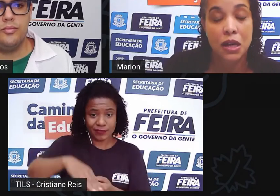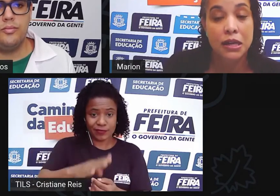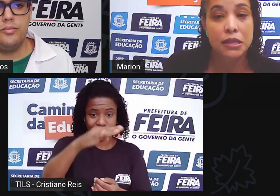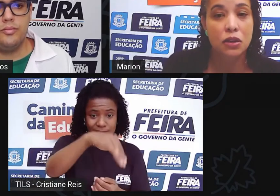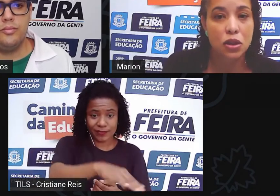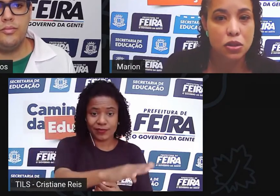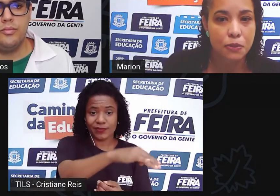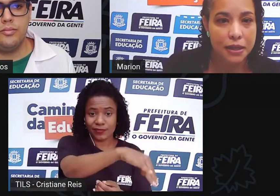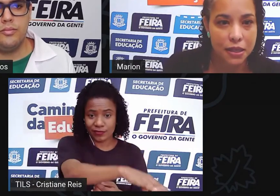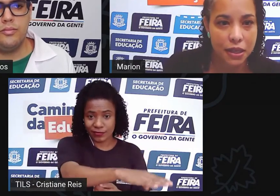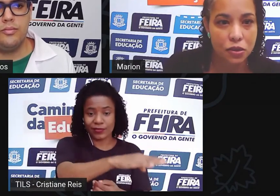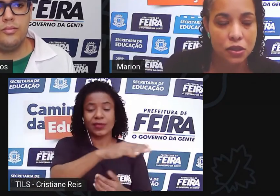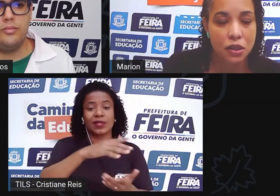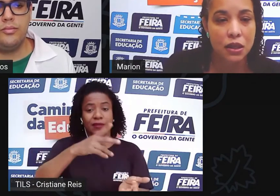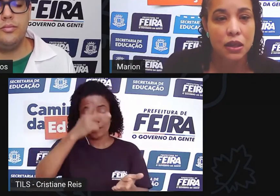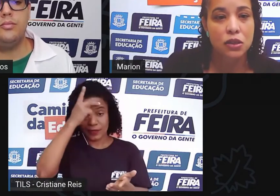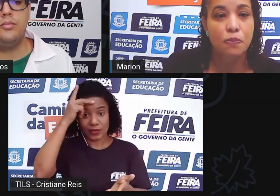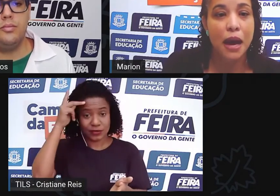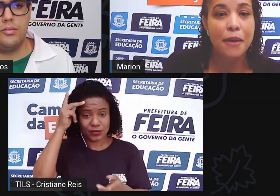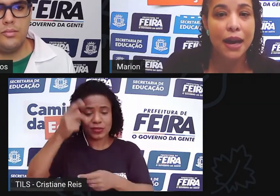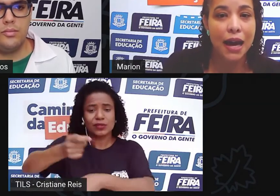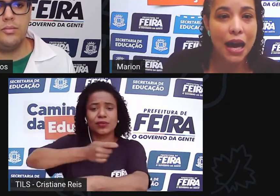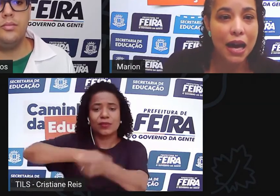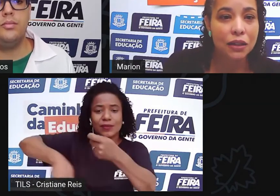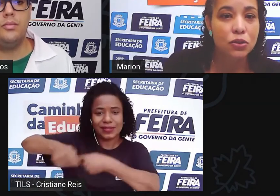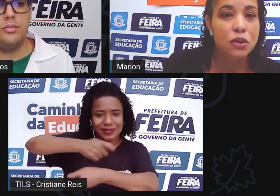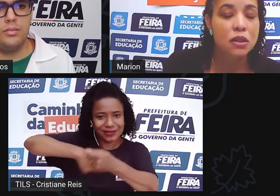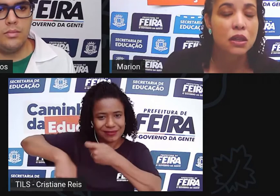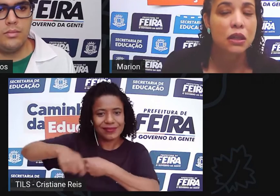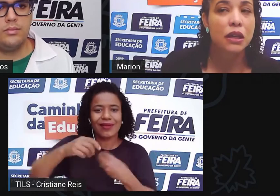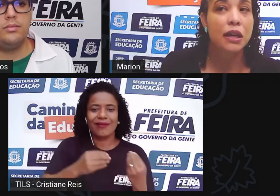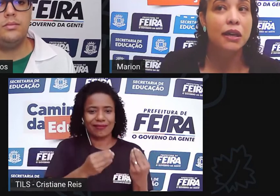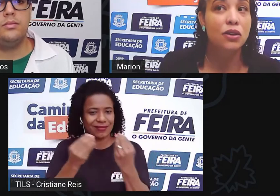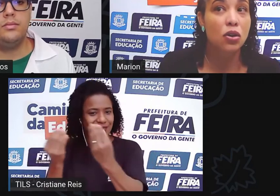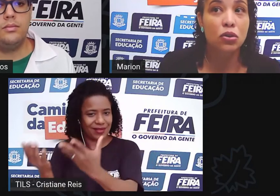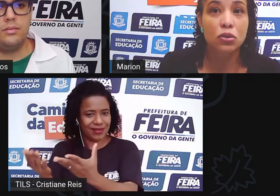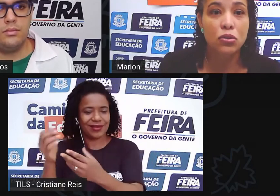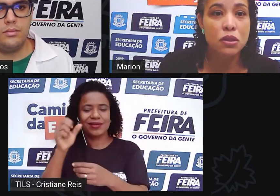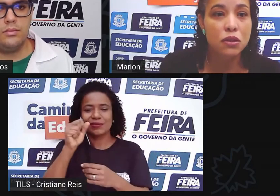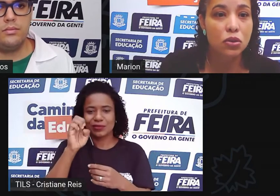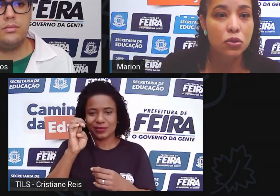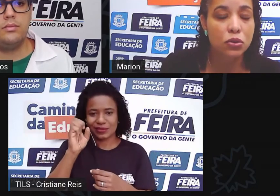abastecimento são nossos parceiros, supermercados e